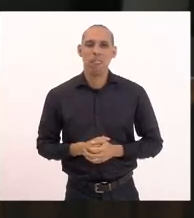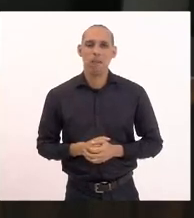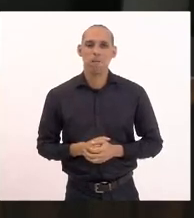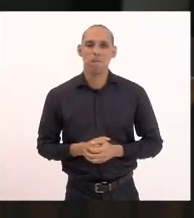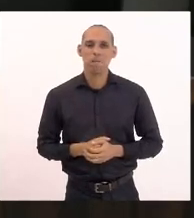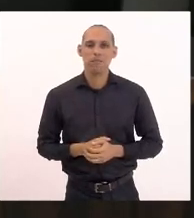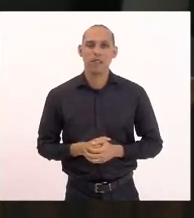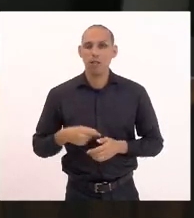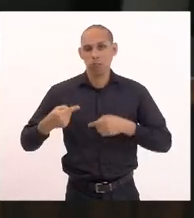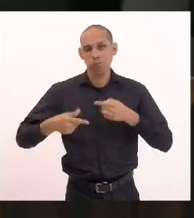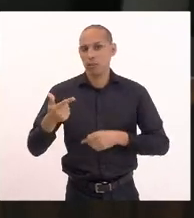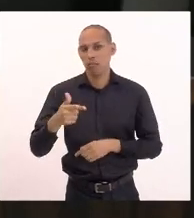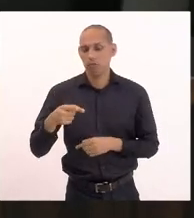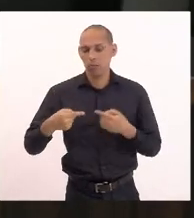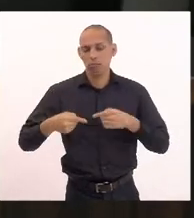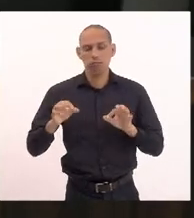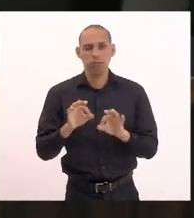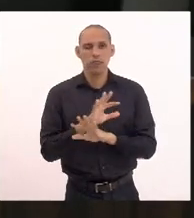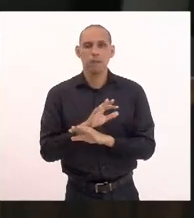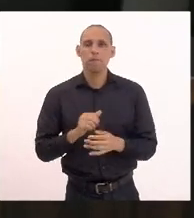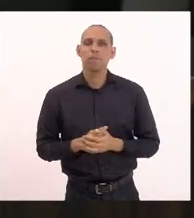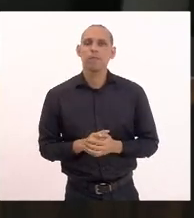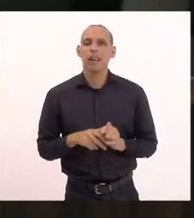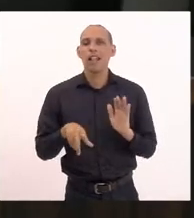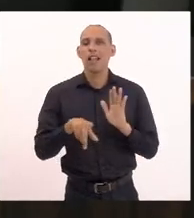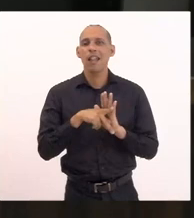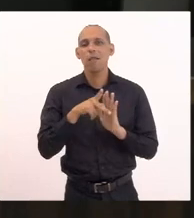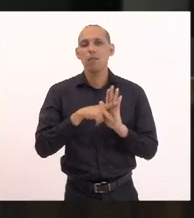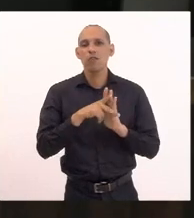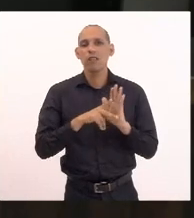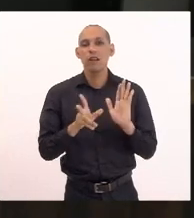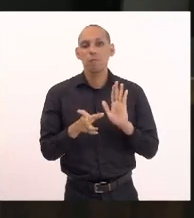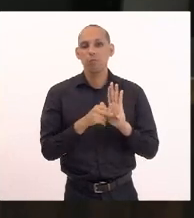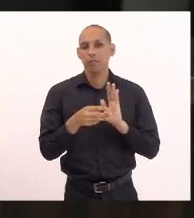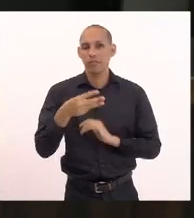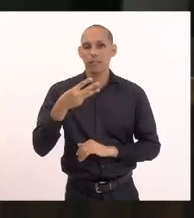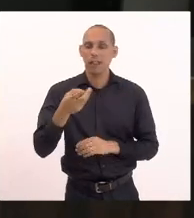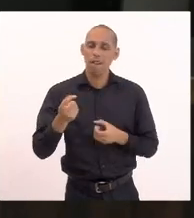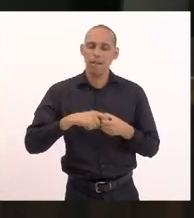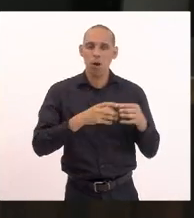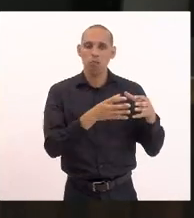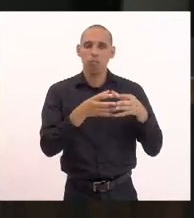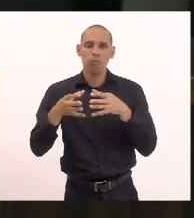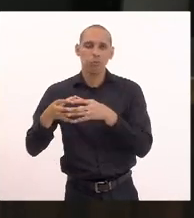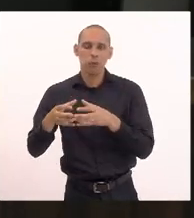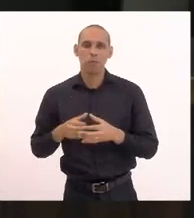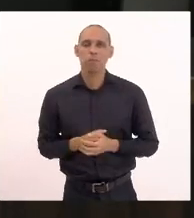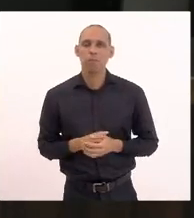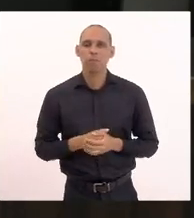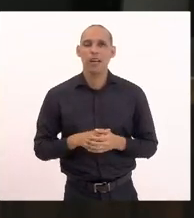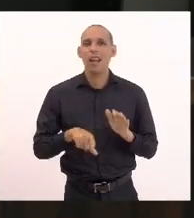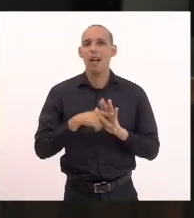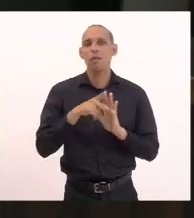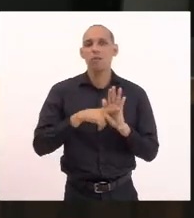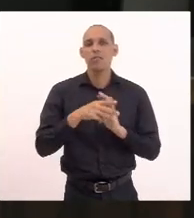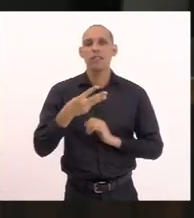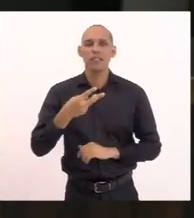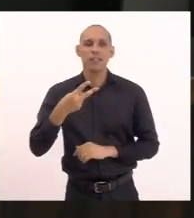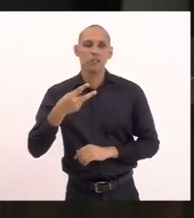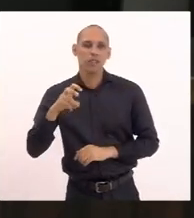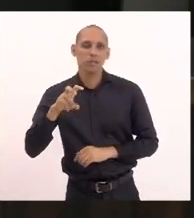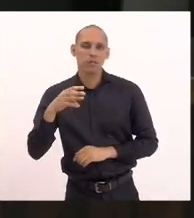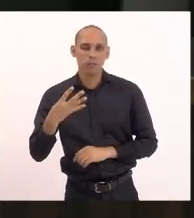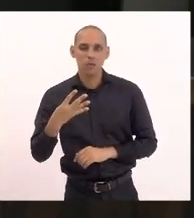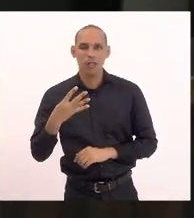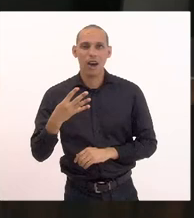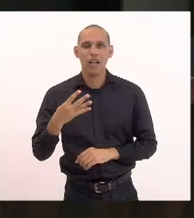Não havendo que queira discutir, encerra a discussão, o projeto recebeu três emendas e retorna às comissões. Projeto de lei 3254-A de 20,